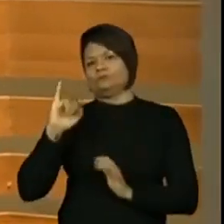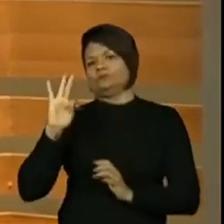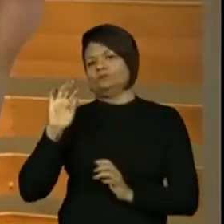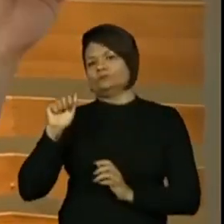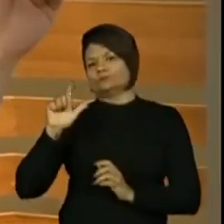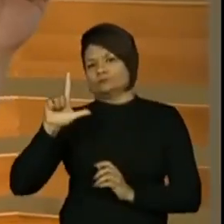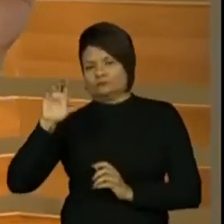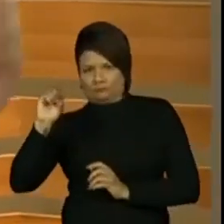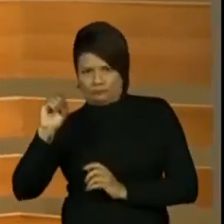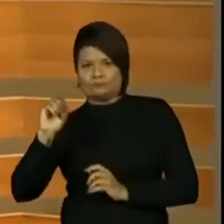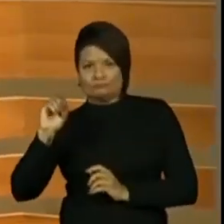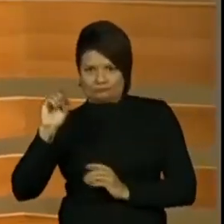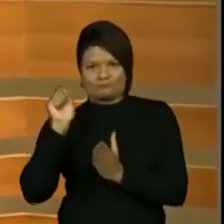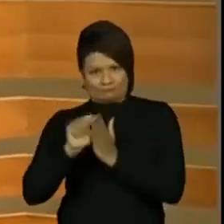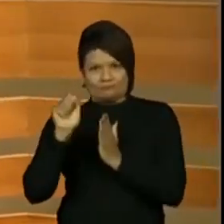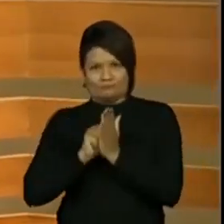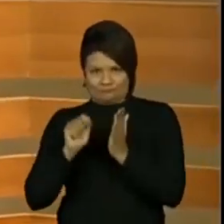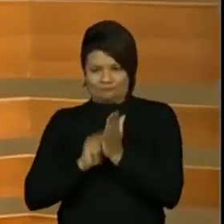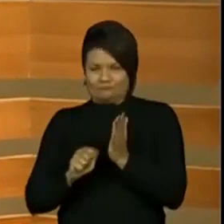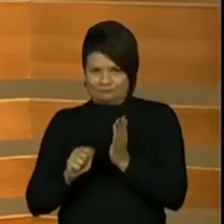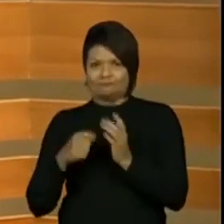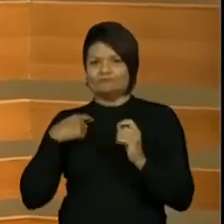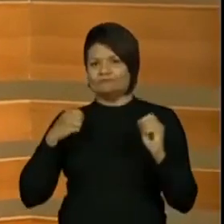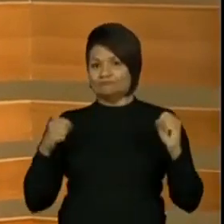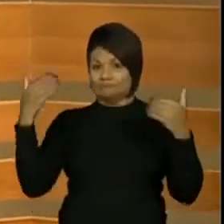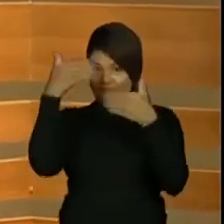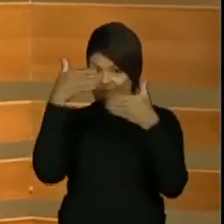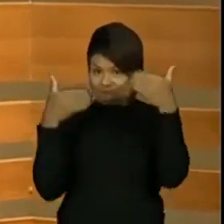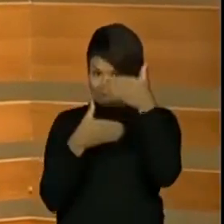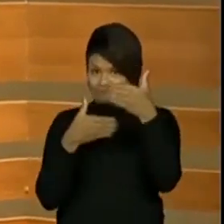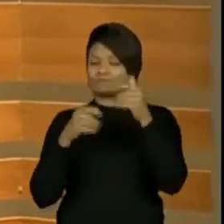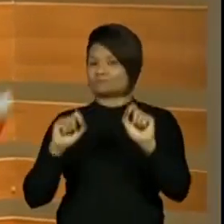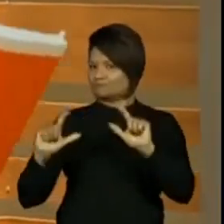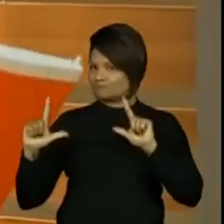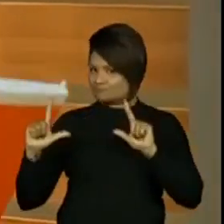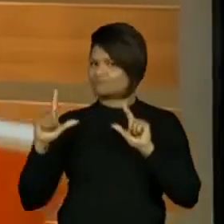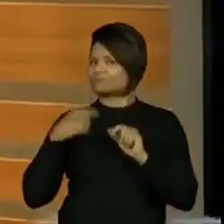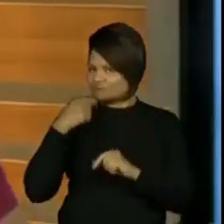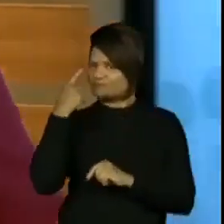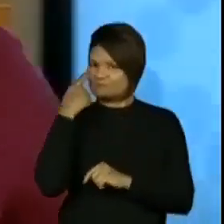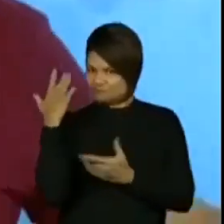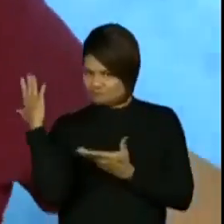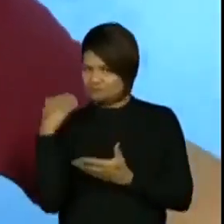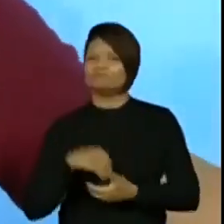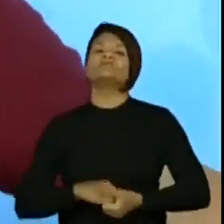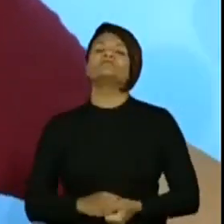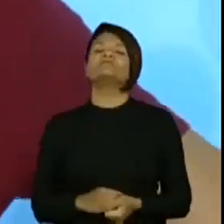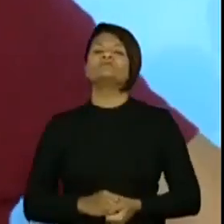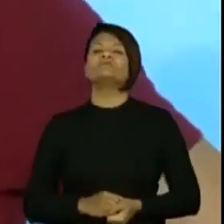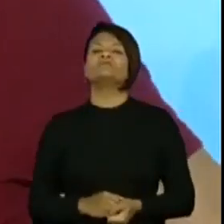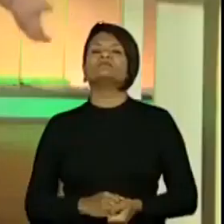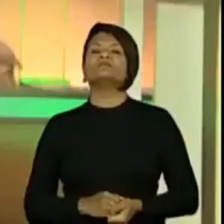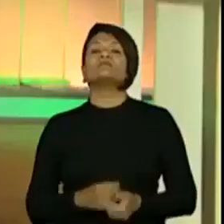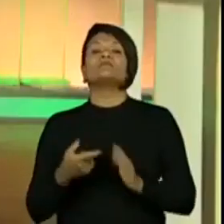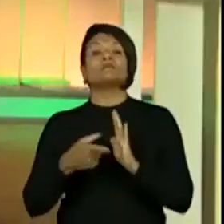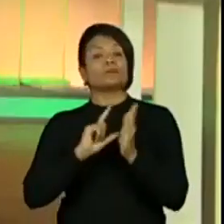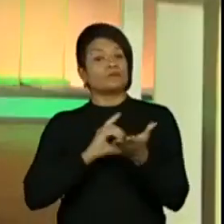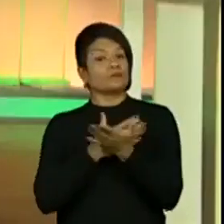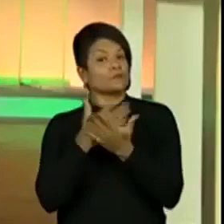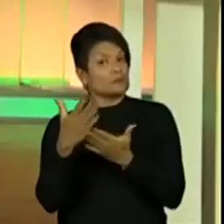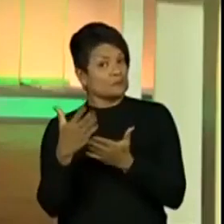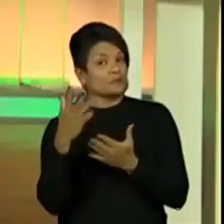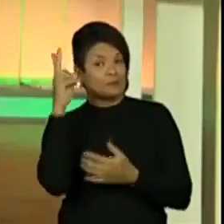Calvino. Eu reproduzi aqui no PowerPoint para a gente estar fazendo a leitura, tá bom? Vamos lá, então? Antes de começar a